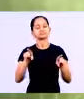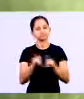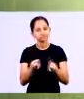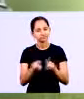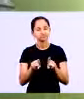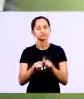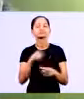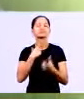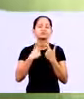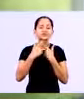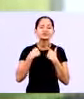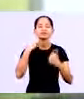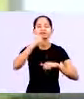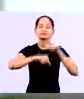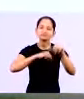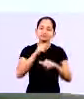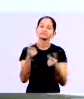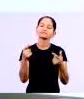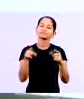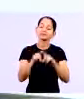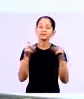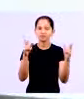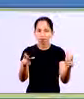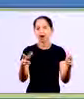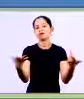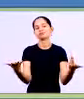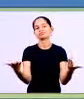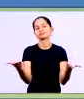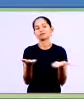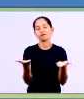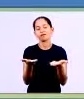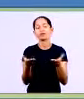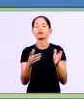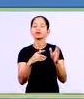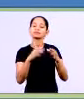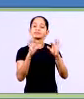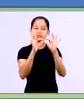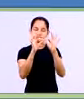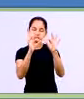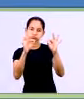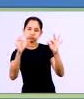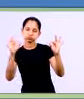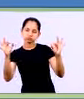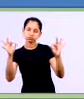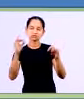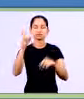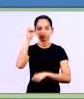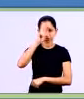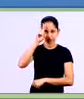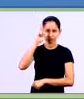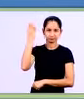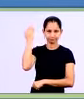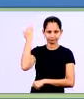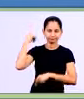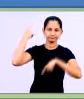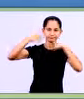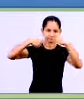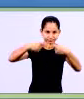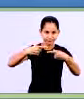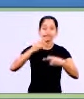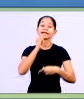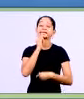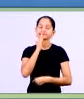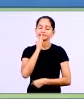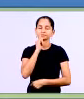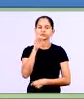haja novas mudanças. Vamos ver aqui a linha do tempo das mudanças na ortografia. Por exemplo, se